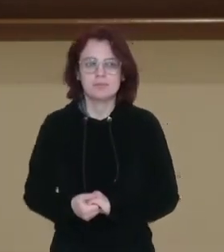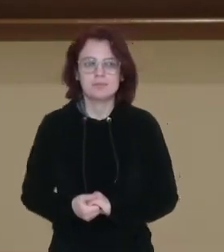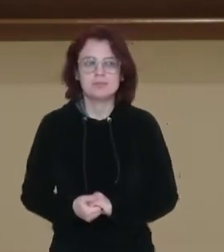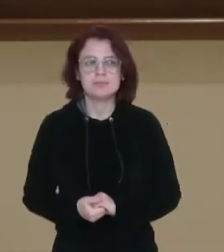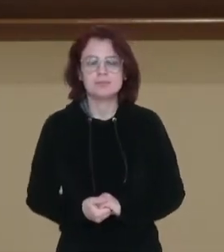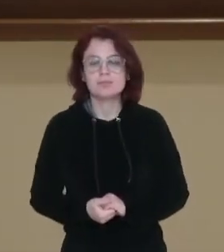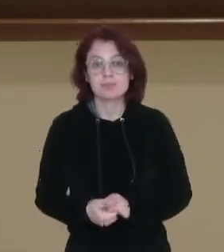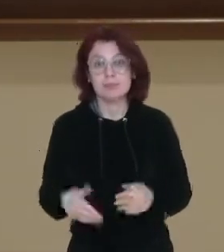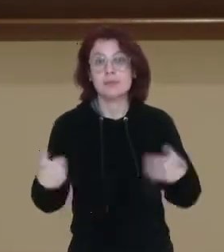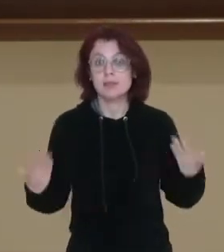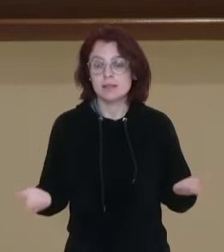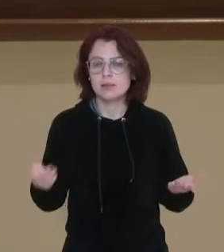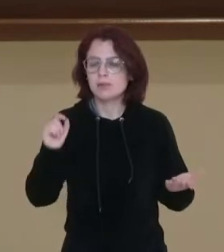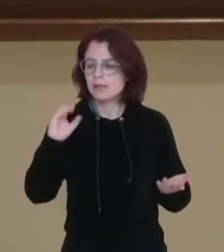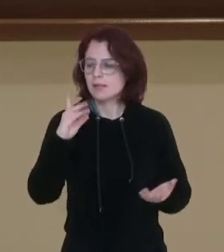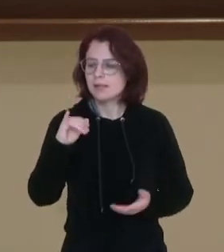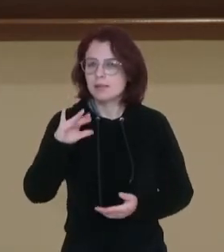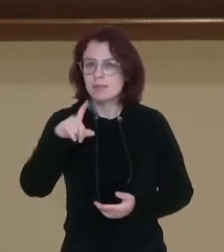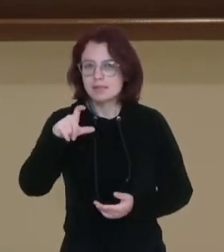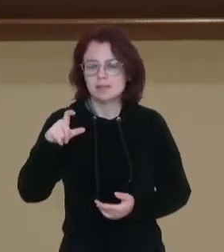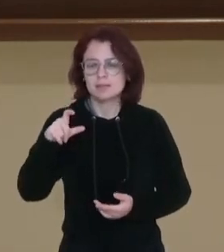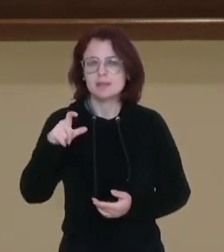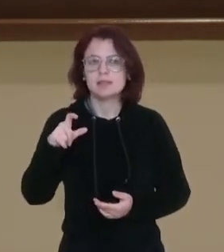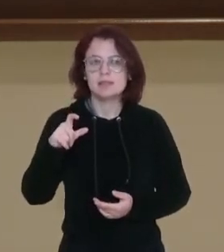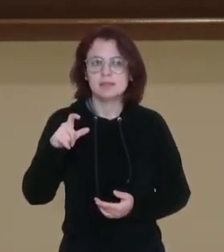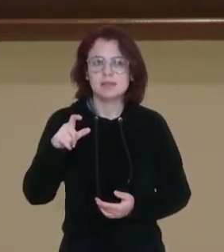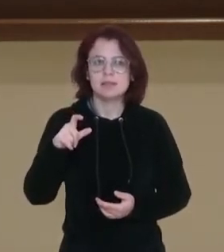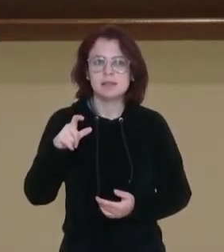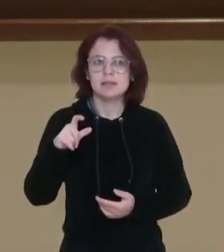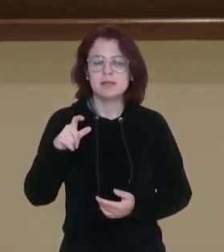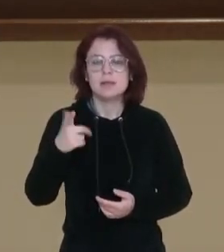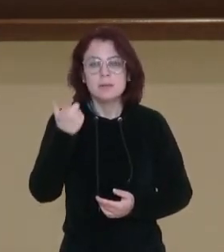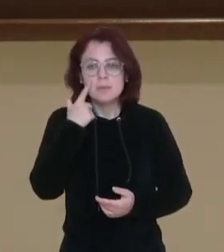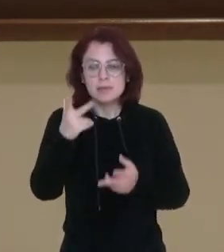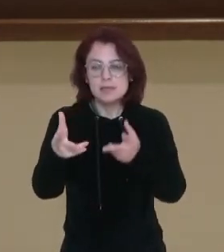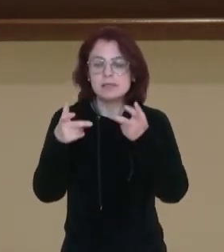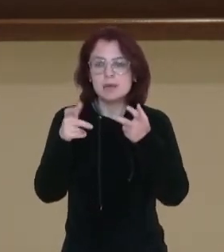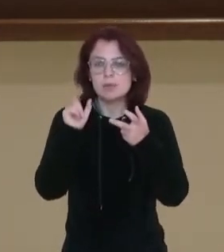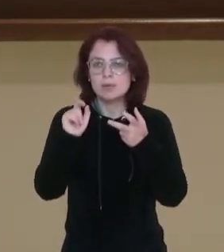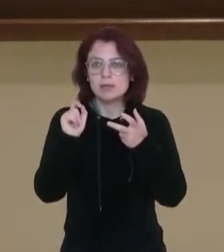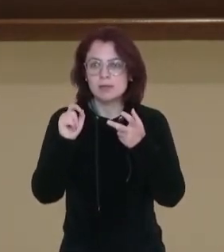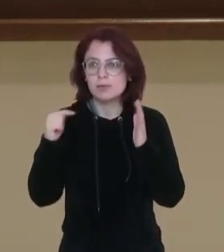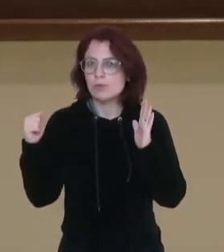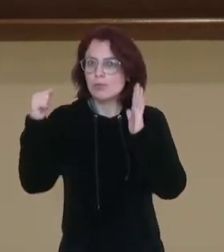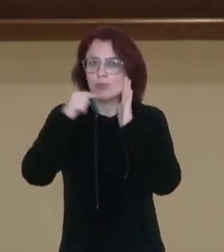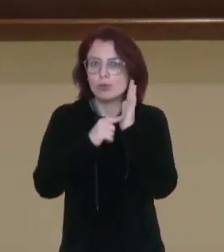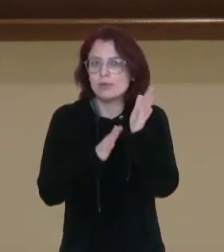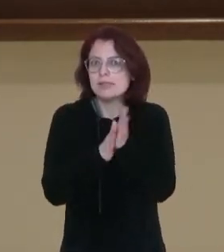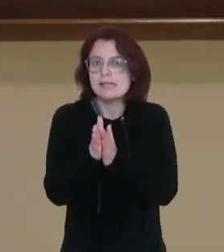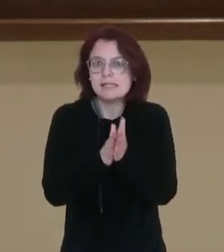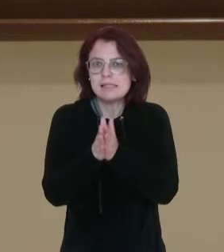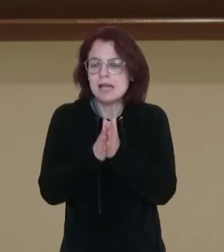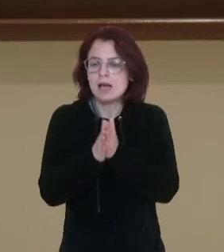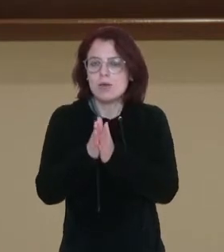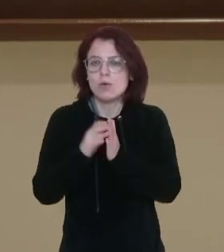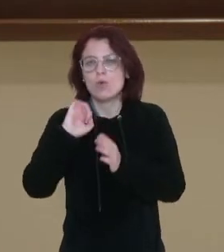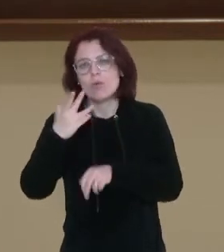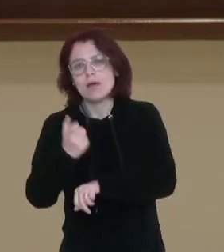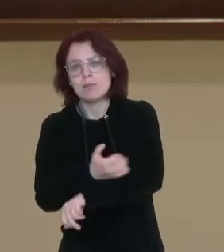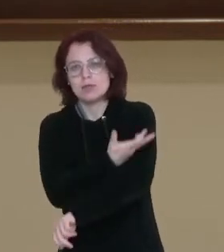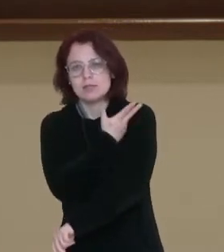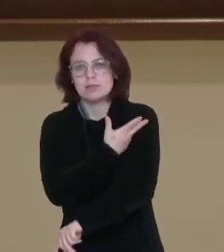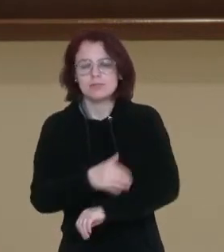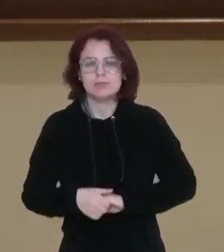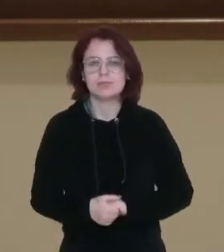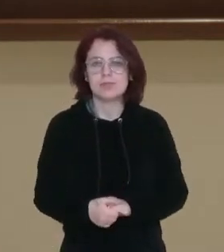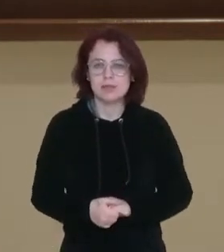relação à construção do clímax numa narrativa, né? Percebam que o clímax é aquele ponto de maior tensão ou emoção. Se